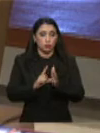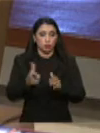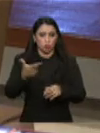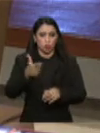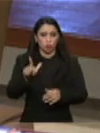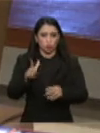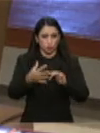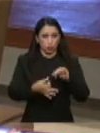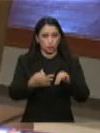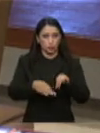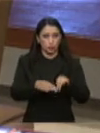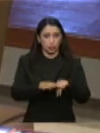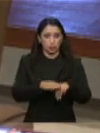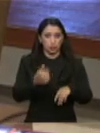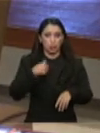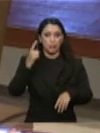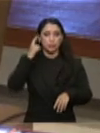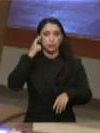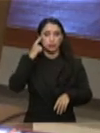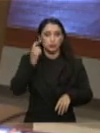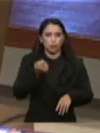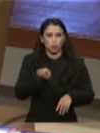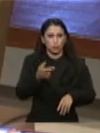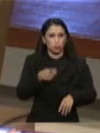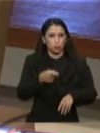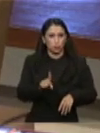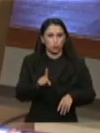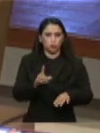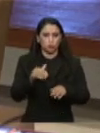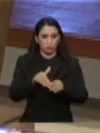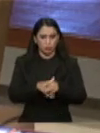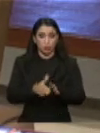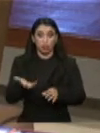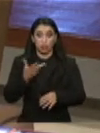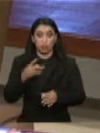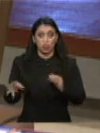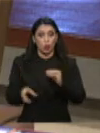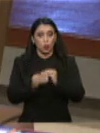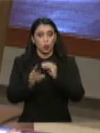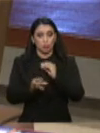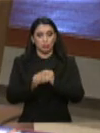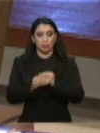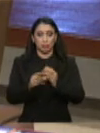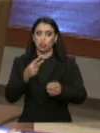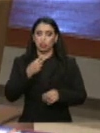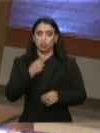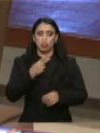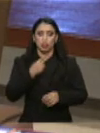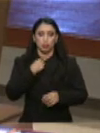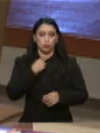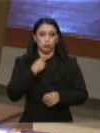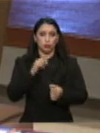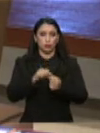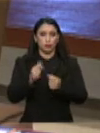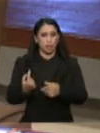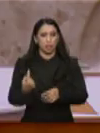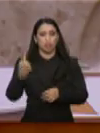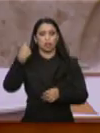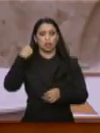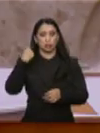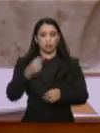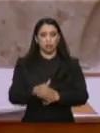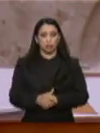eu acho que praticamente foi o último a votar, eu gostaria de fazer algumas observações que eu não tive a oportunidade naquela ocasião.